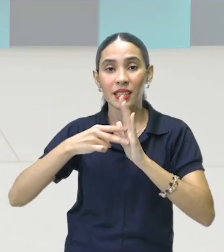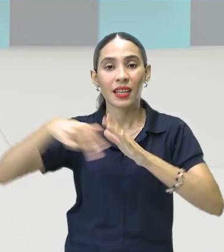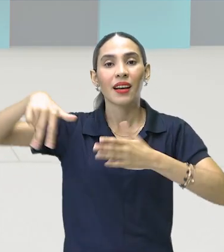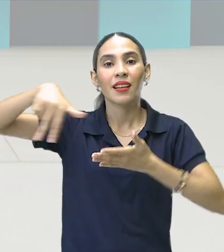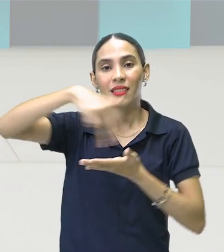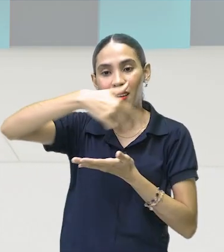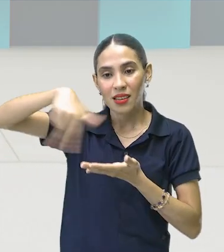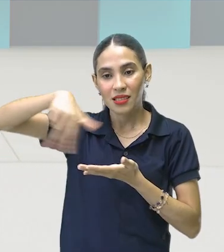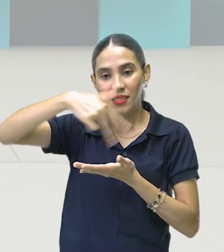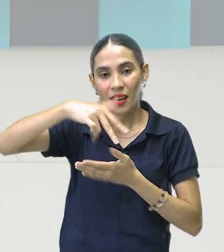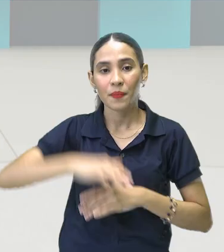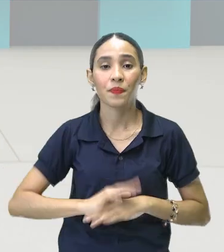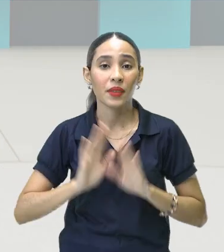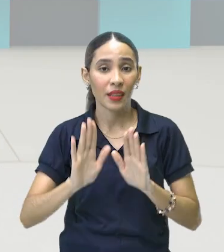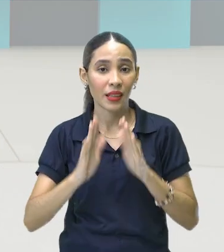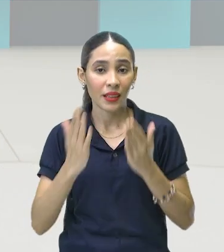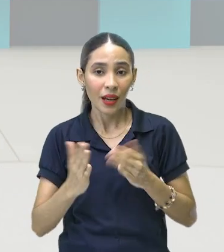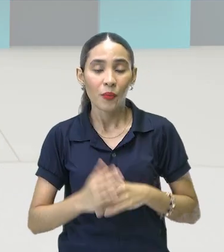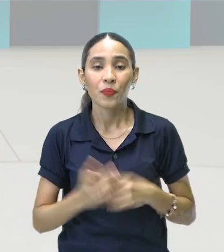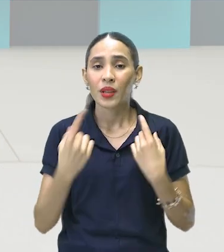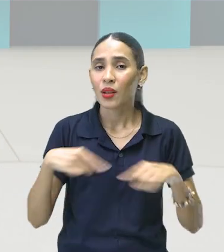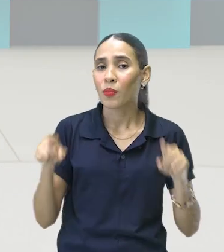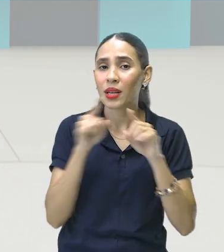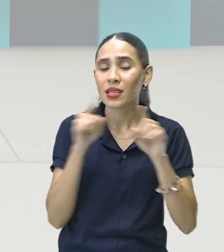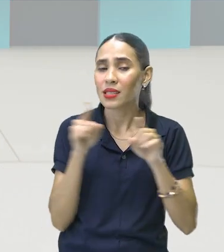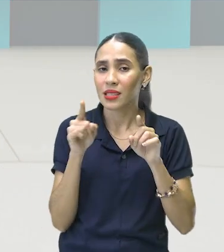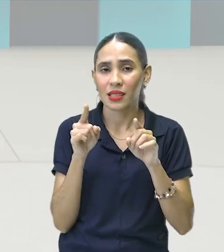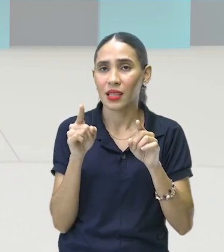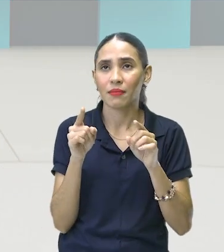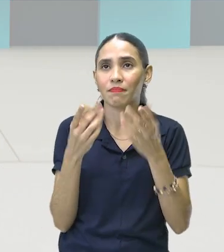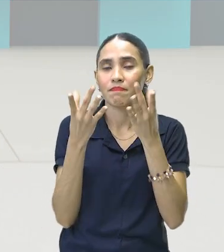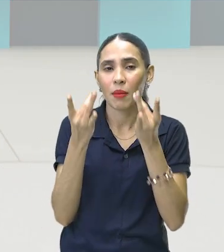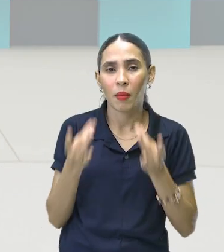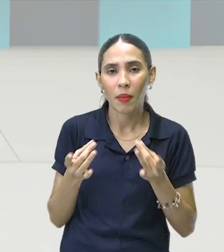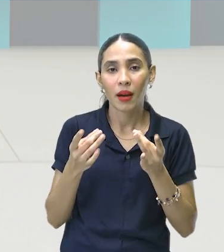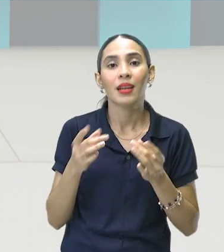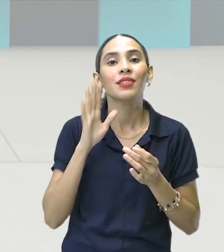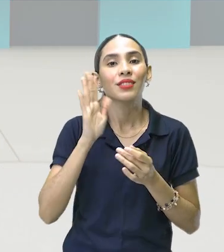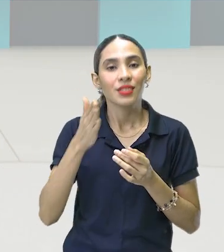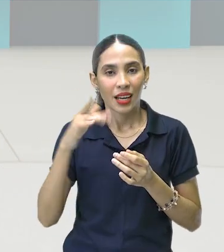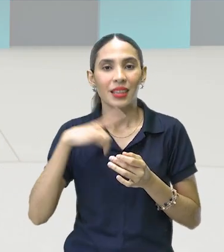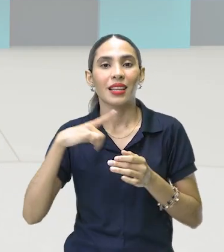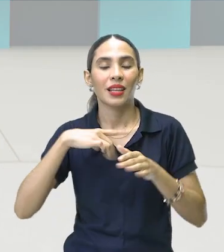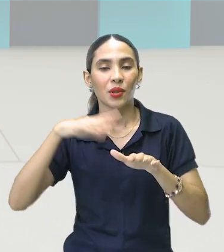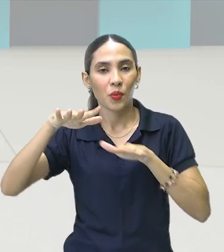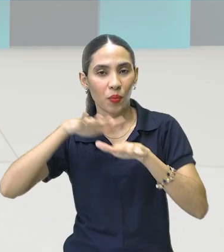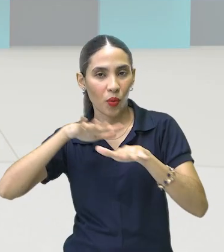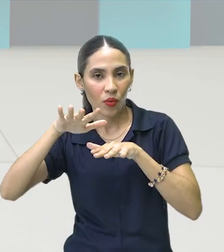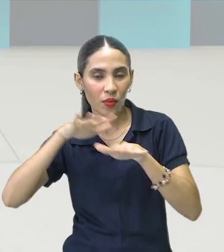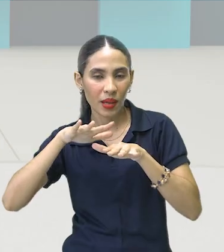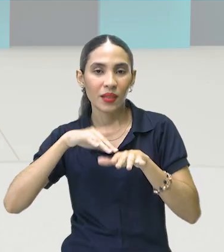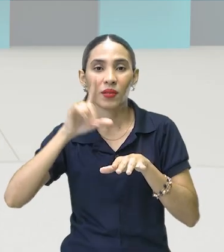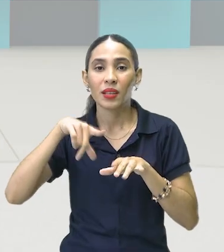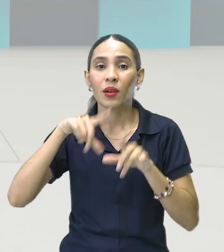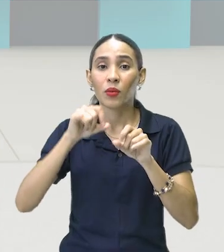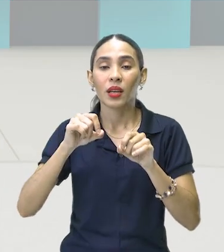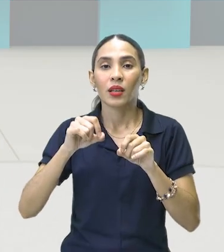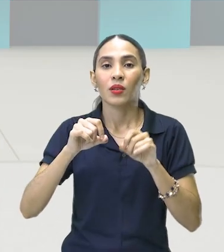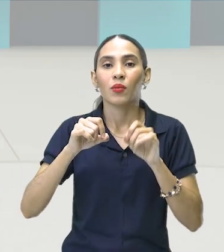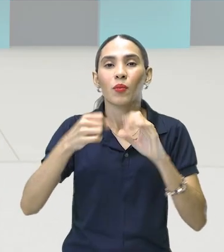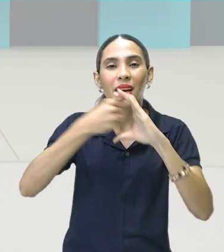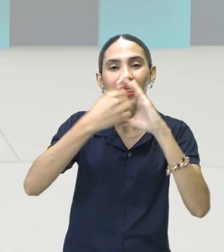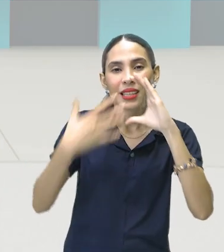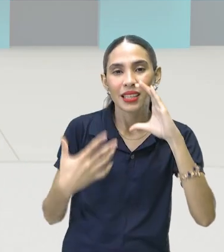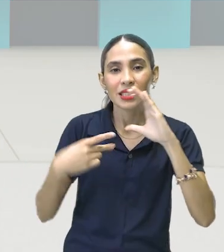dançar. Então, não precisa de muito. Eu já tenho um movimento que é um código,